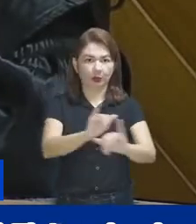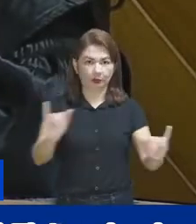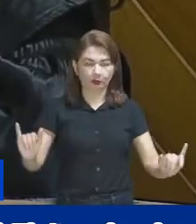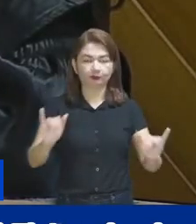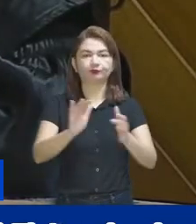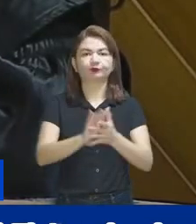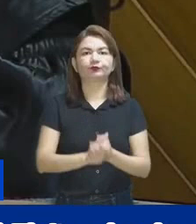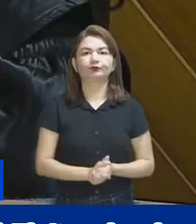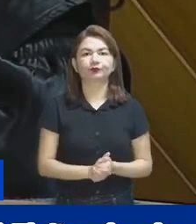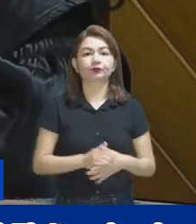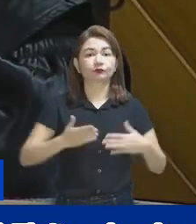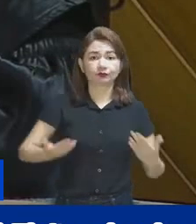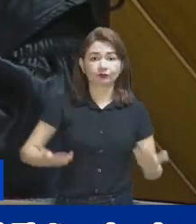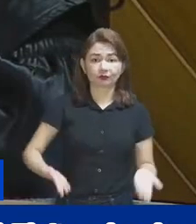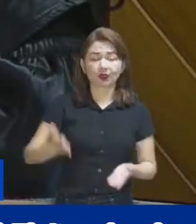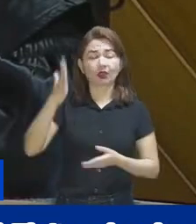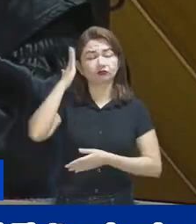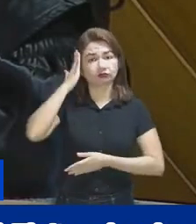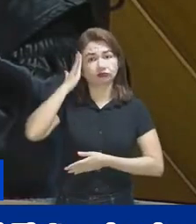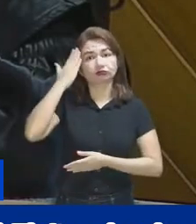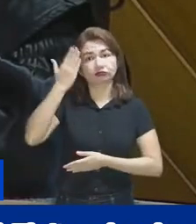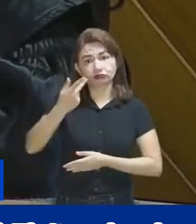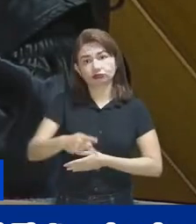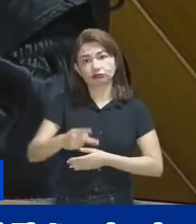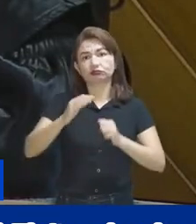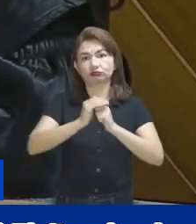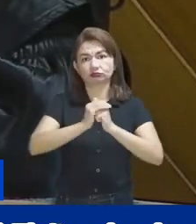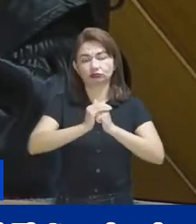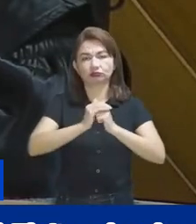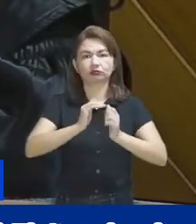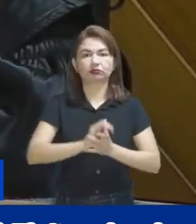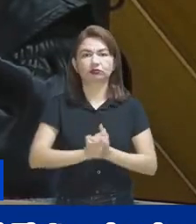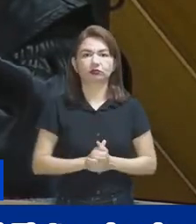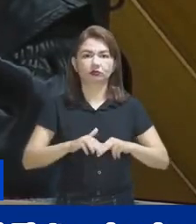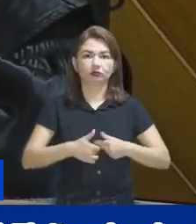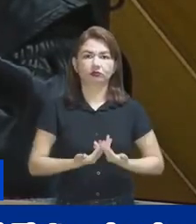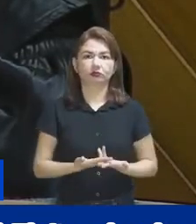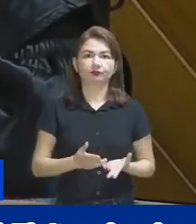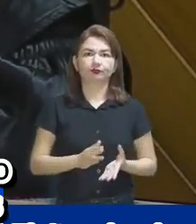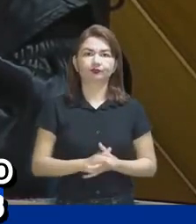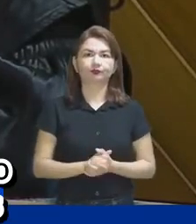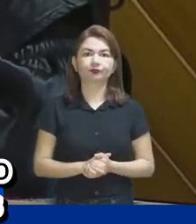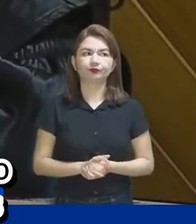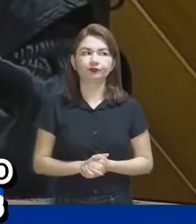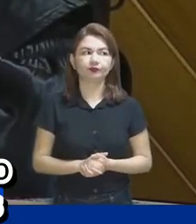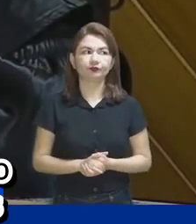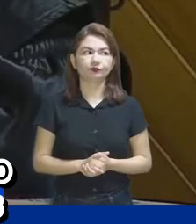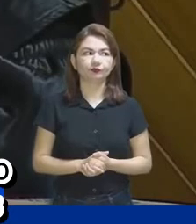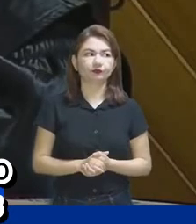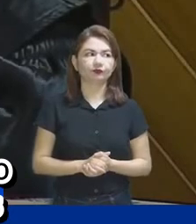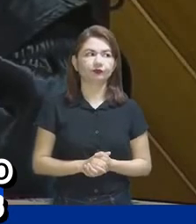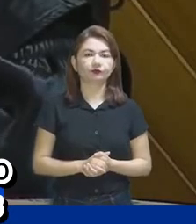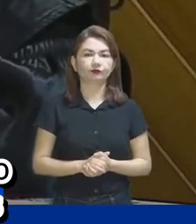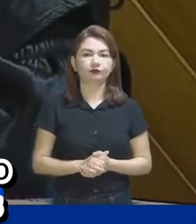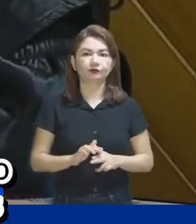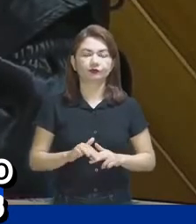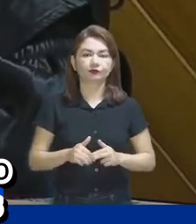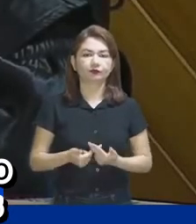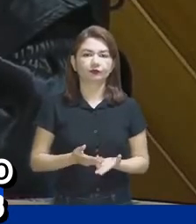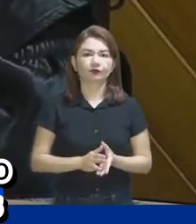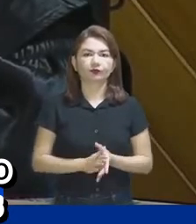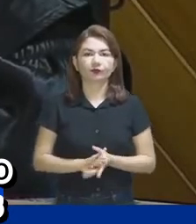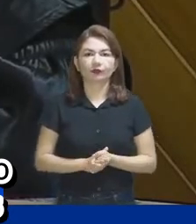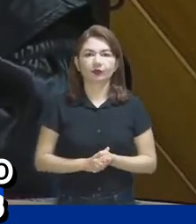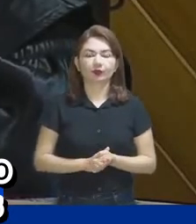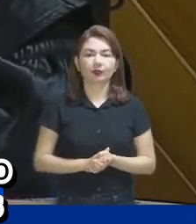Esse, Excelências, é o entendimento desse Tribunal Regional Eleitoral, né, pela a aplicação dos efeitos infringentes,